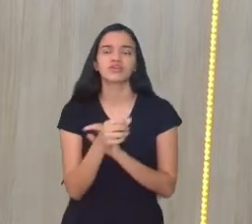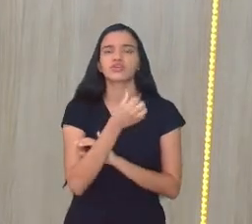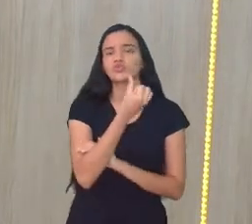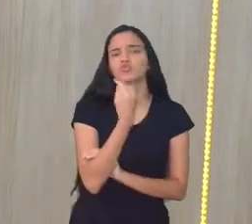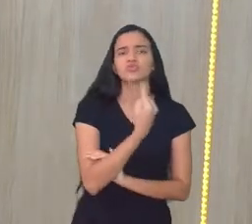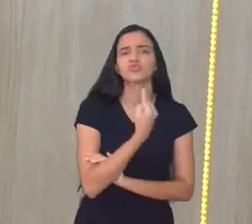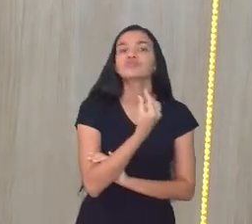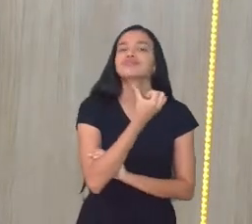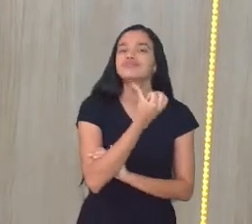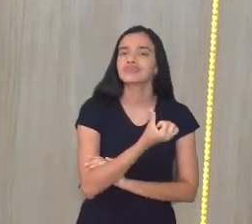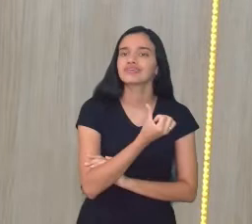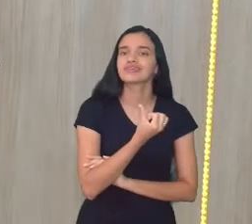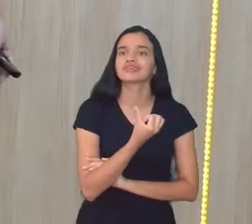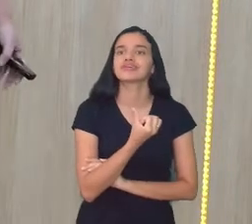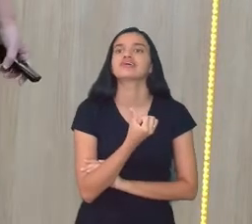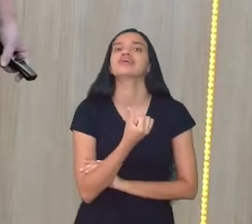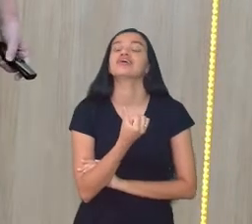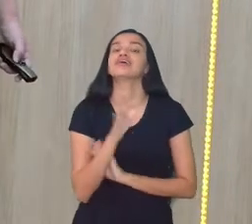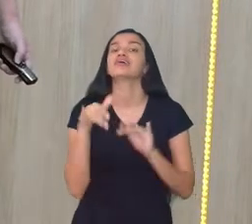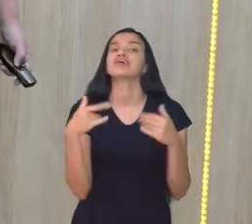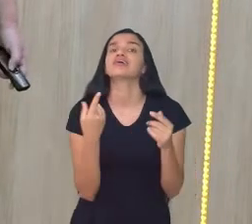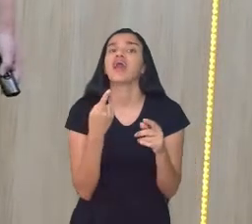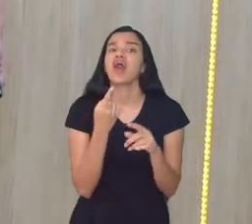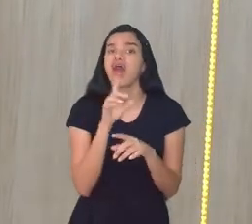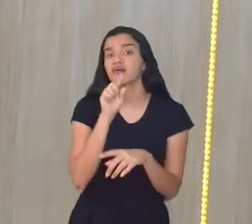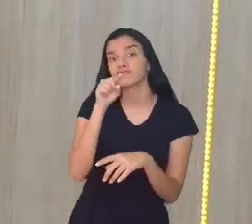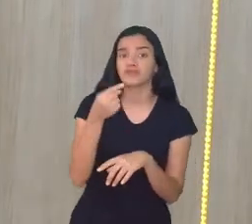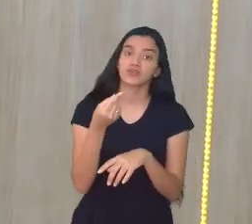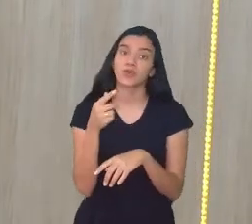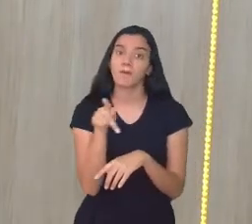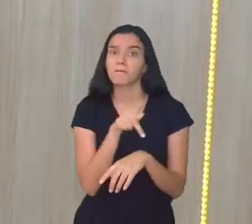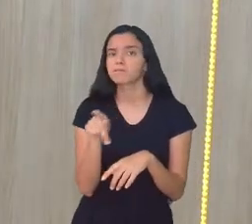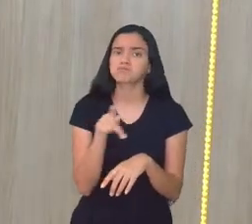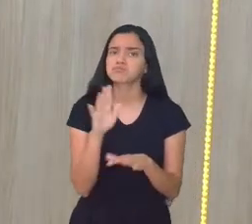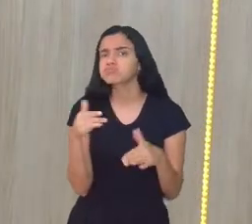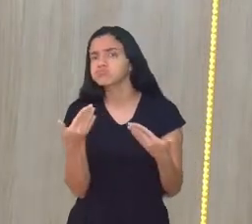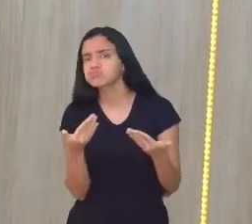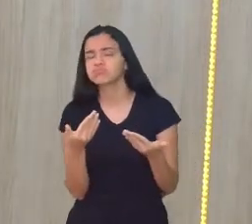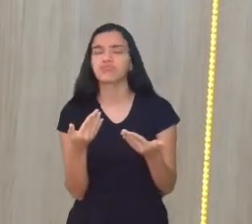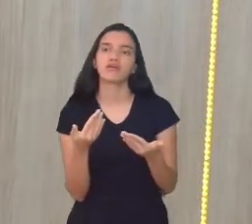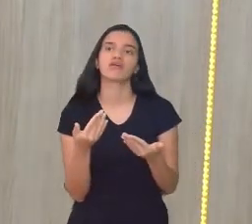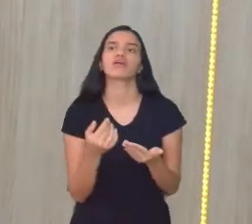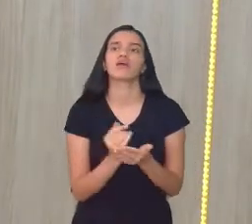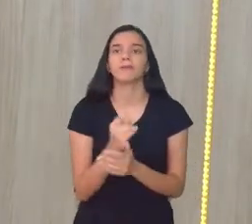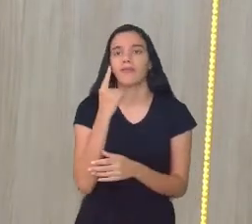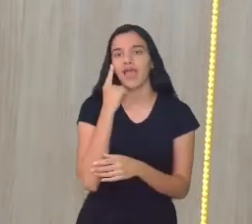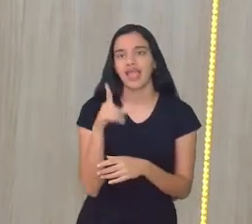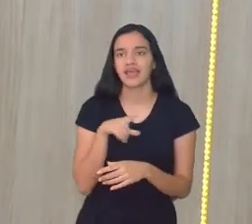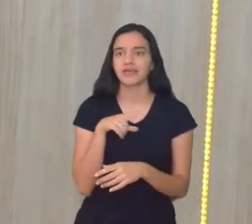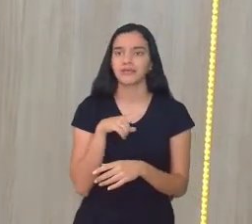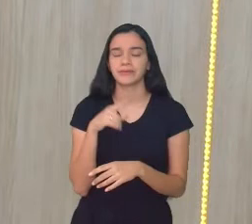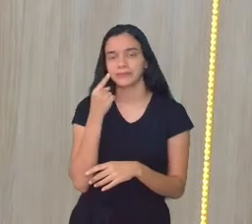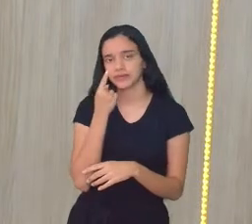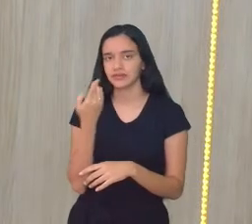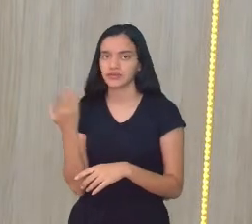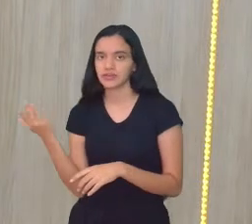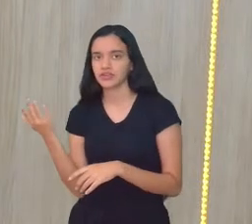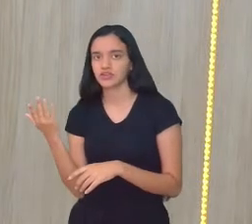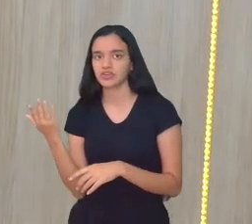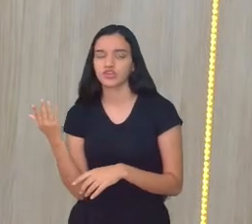sozinho, 6. E a vírgula, professora? Olha só, aqui eu tenho